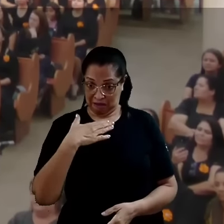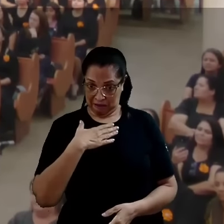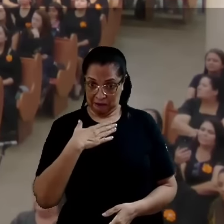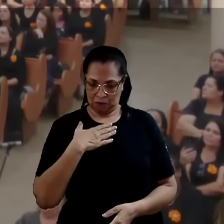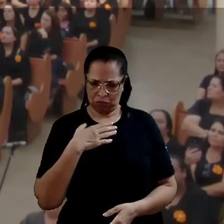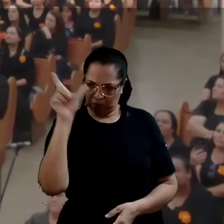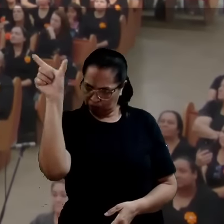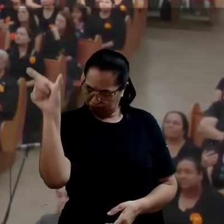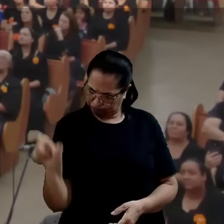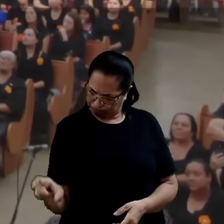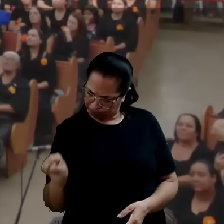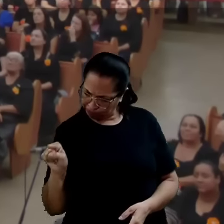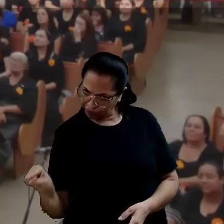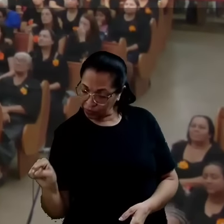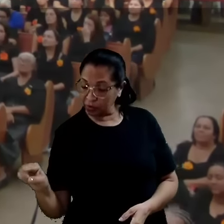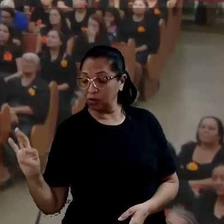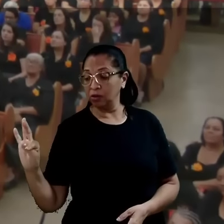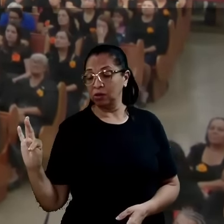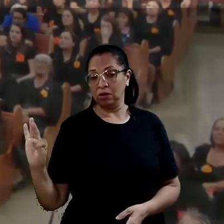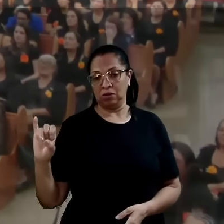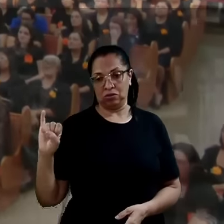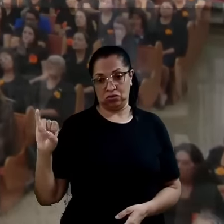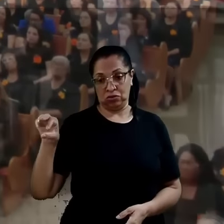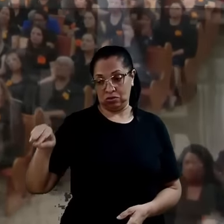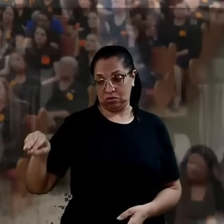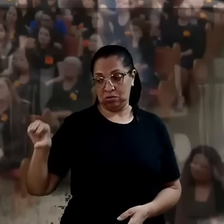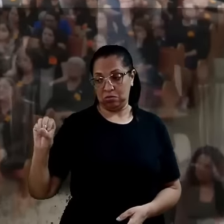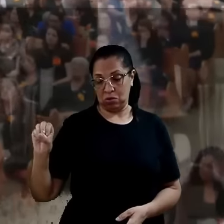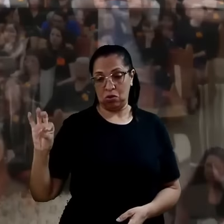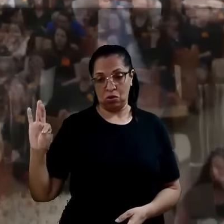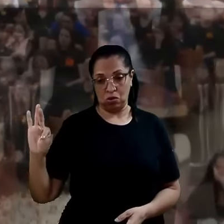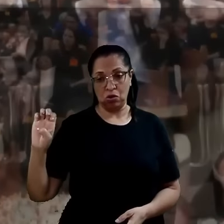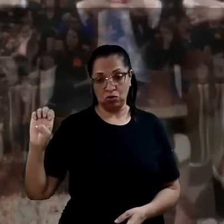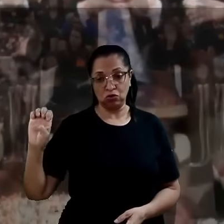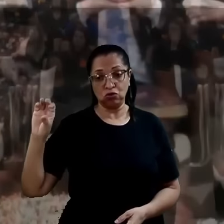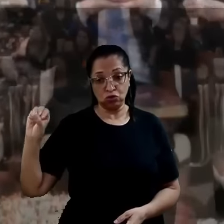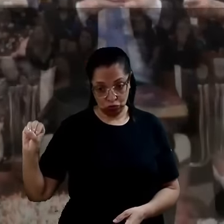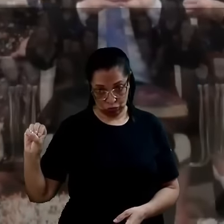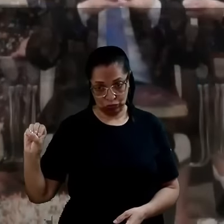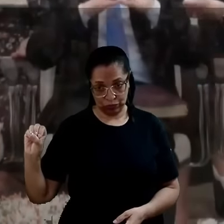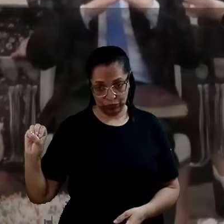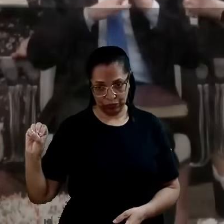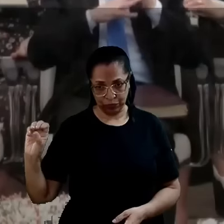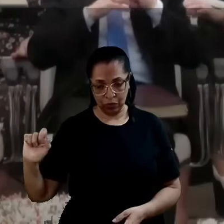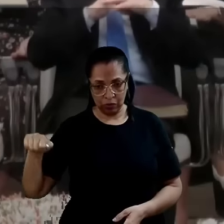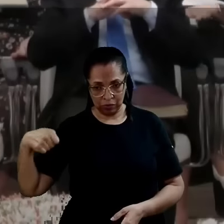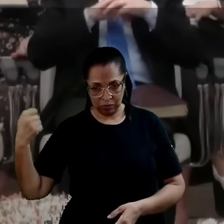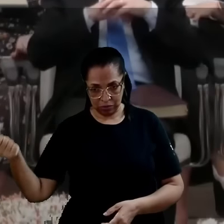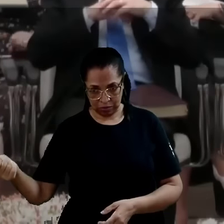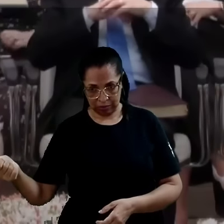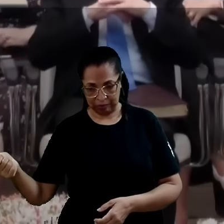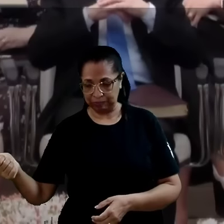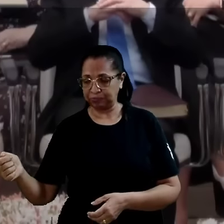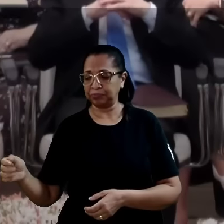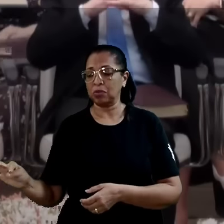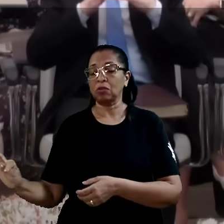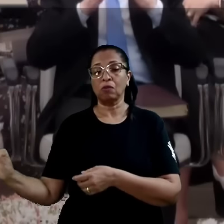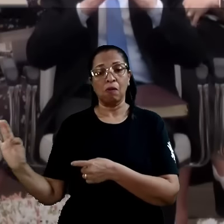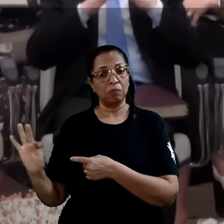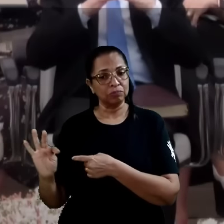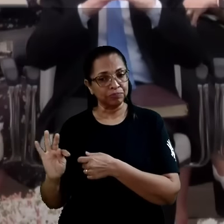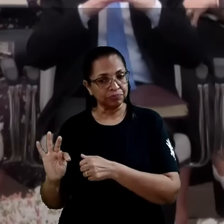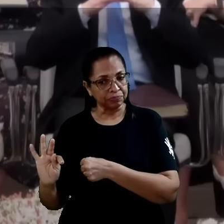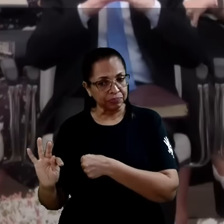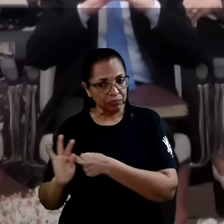Timóteo esta fé também habita em ti eu quero me ater a